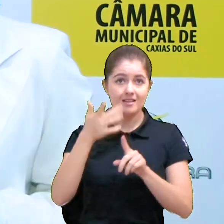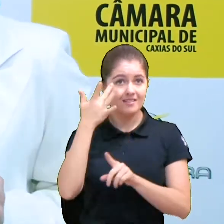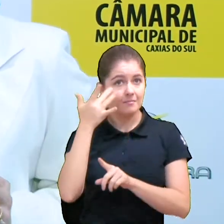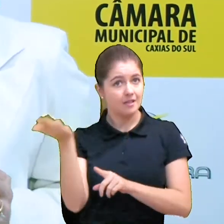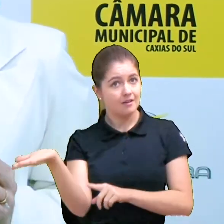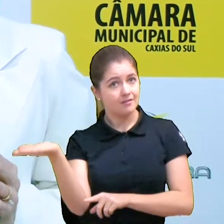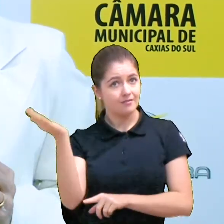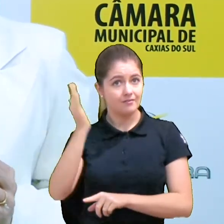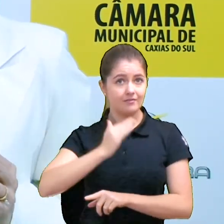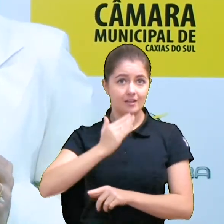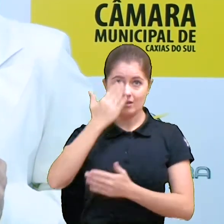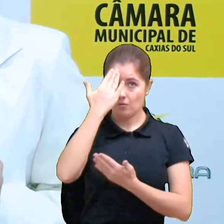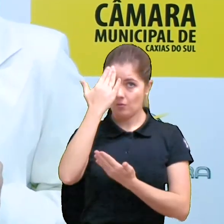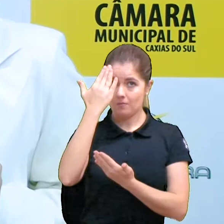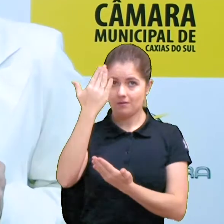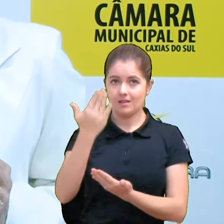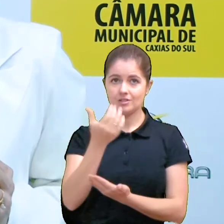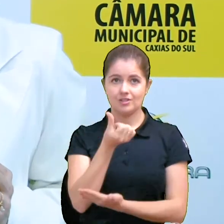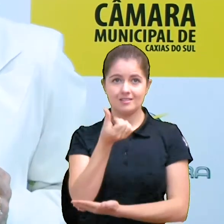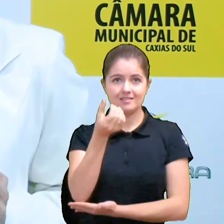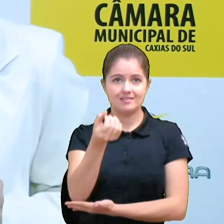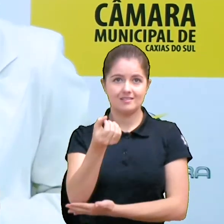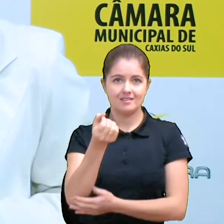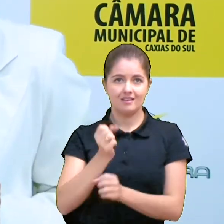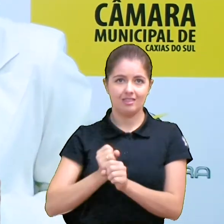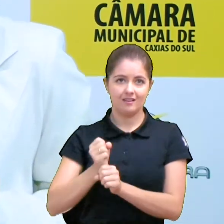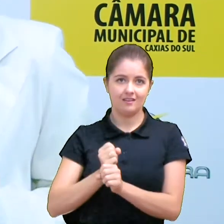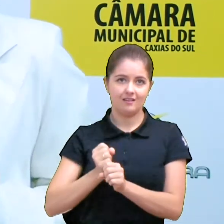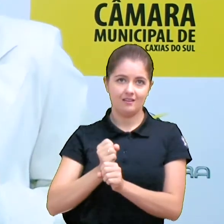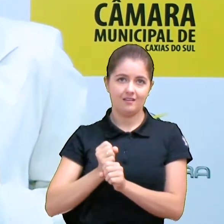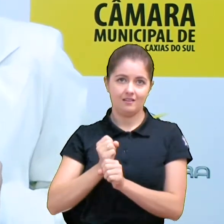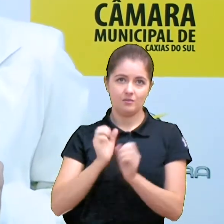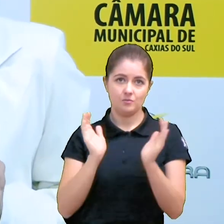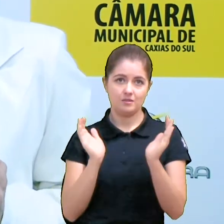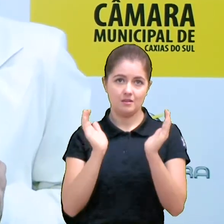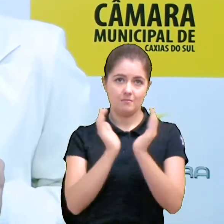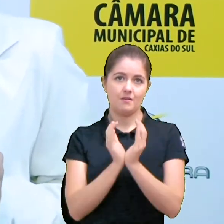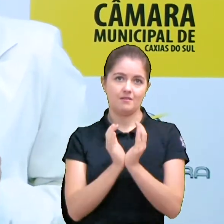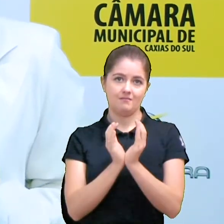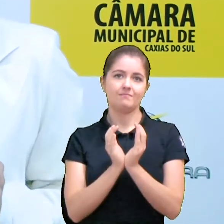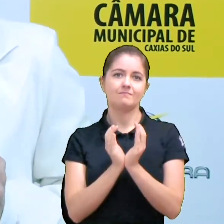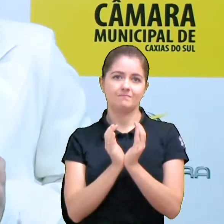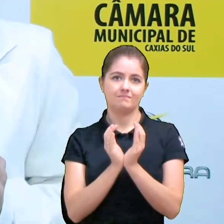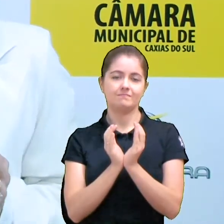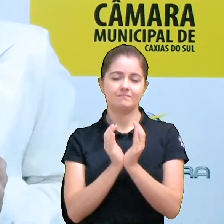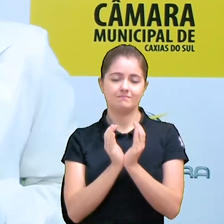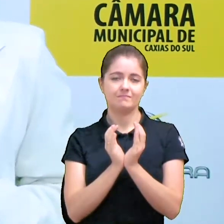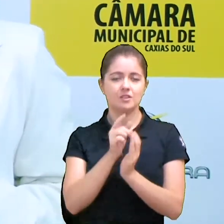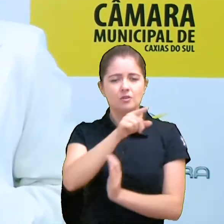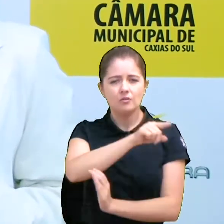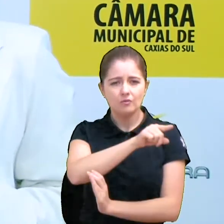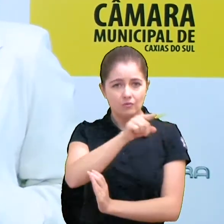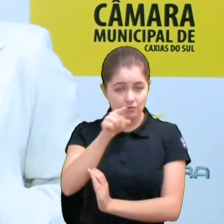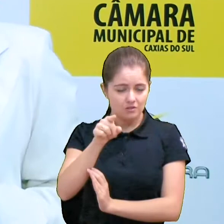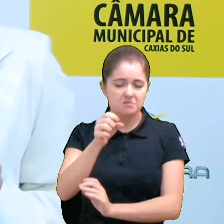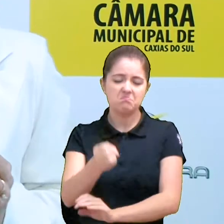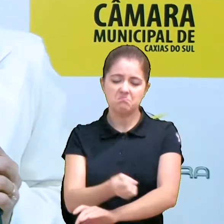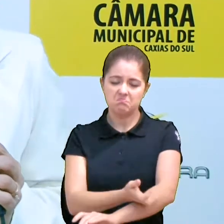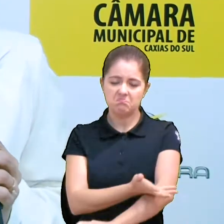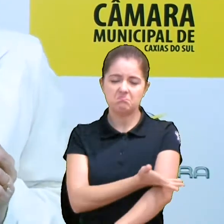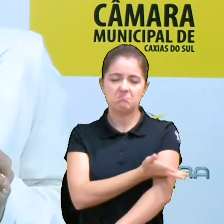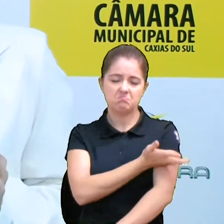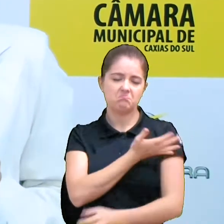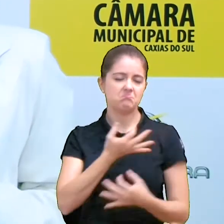da homenagem aos 60 anos da APAI. Vocês todos certamente irão se emocionar